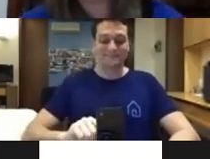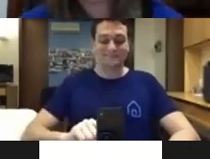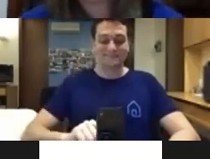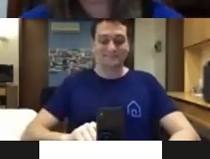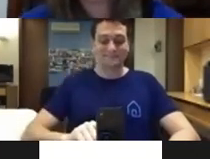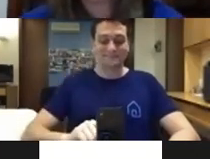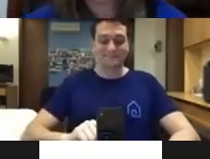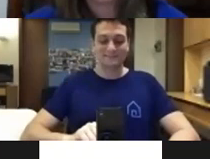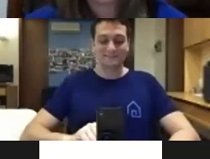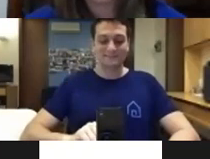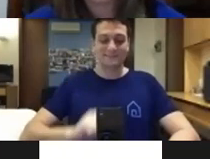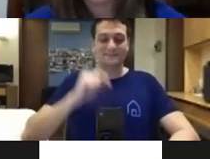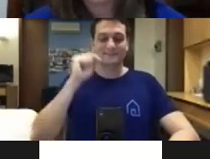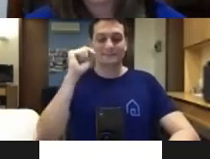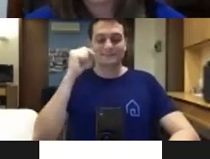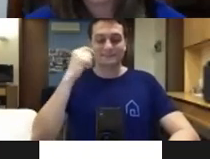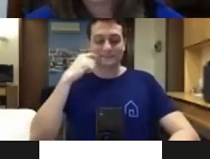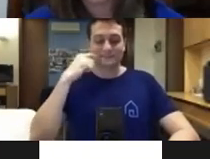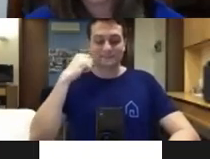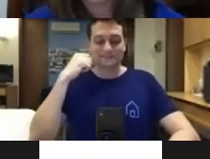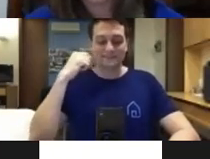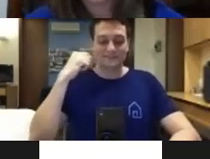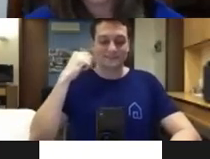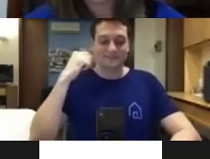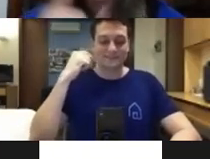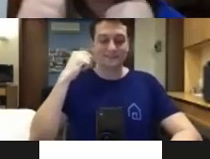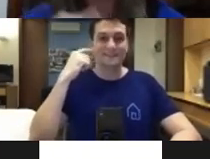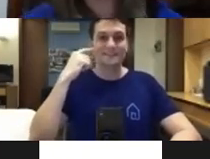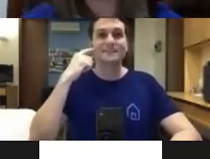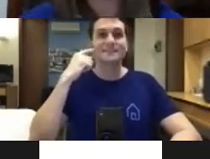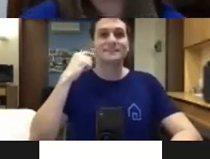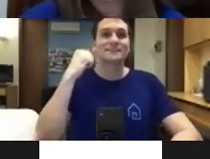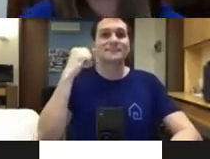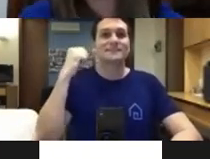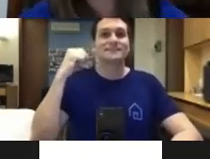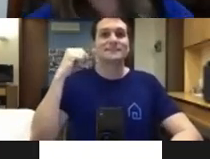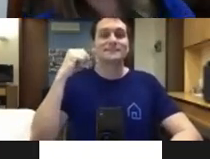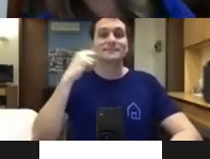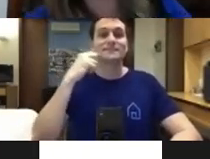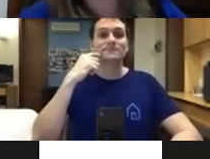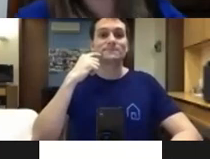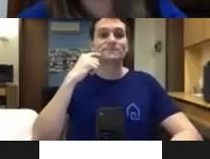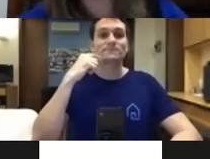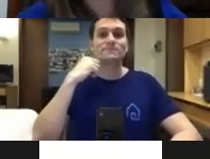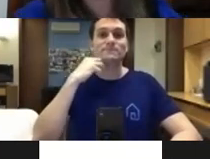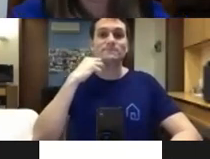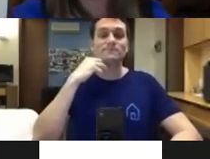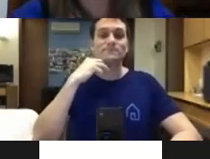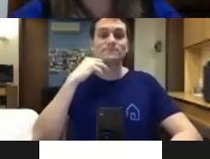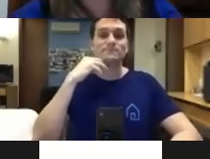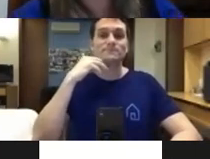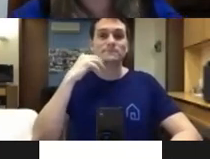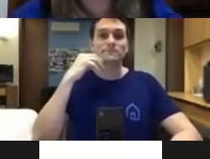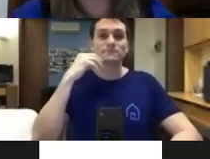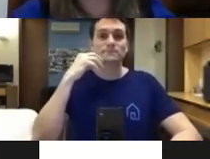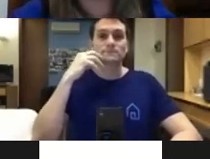tornando mais dinâmico possível. Toca a bala. Tá certo, obrigada. Vou agradecer aí o convite para falar um